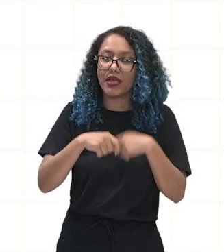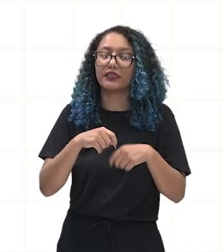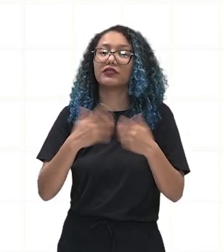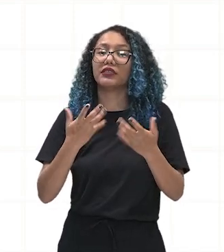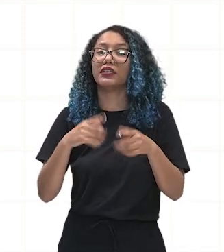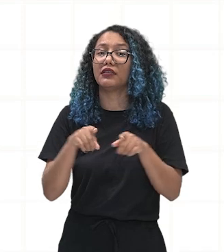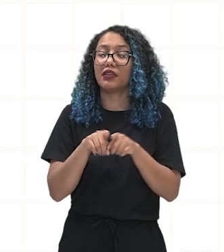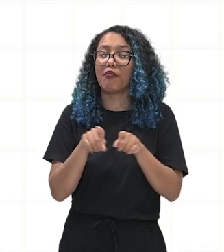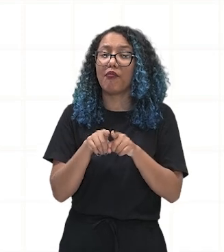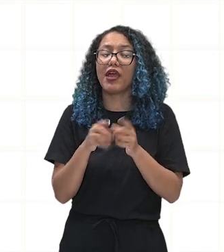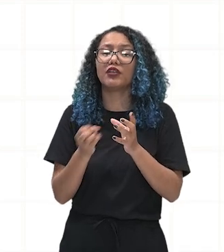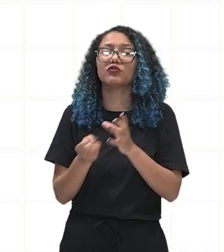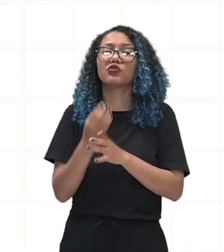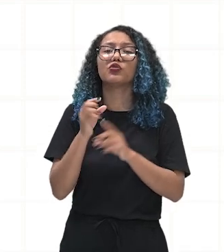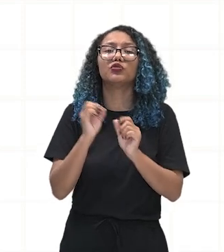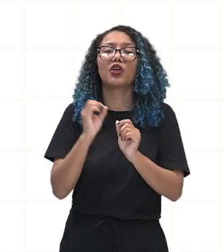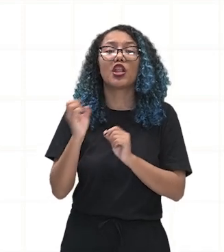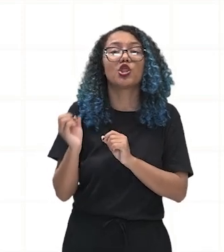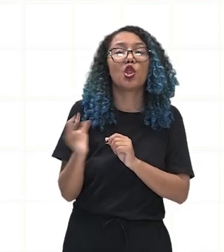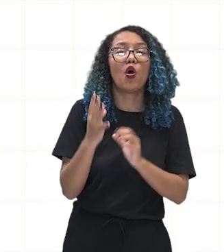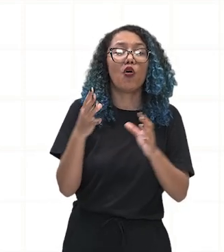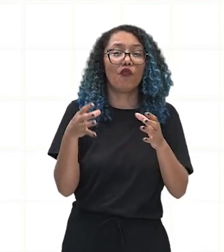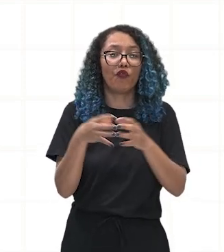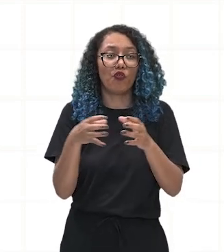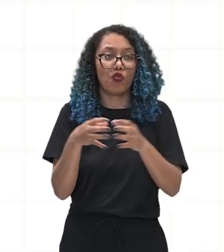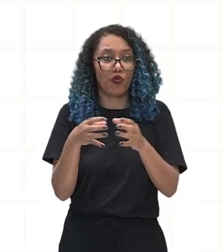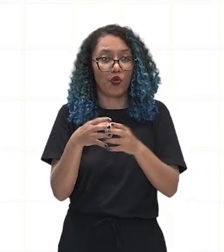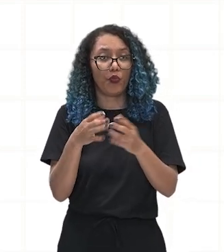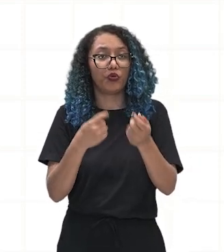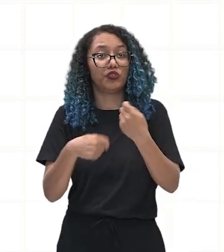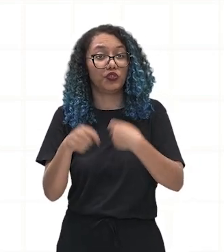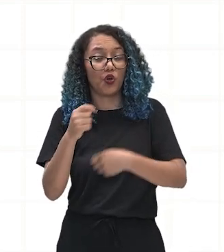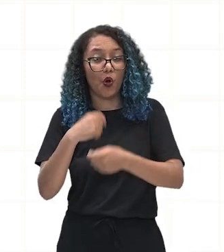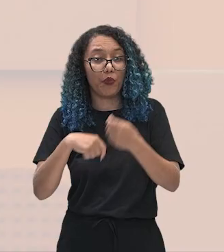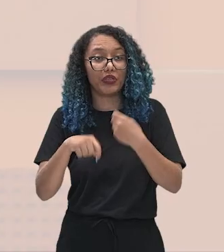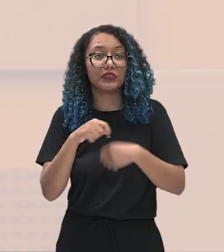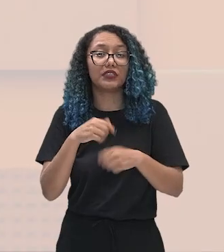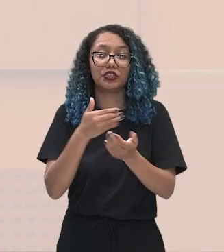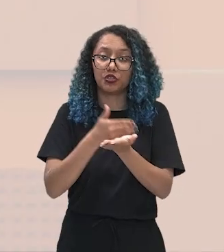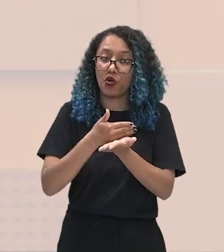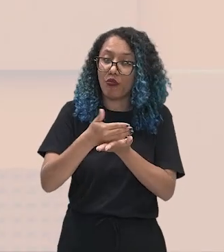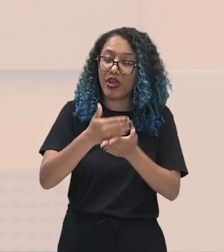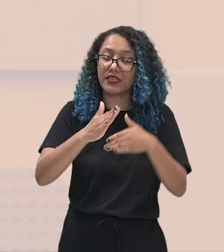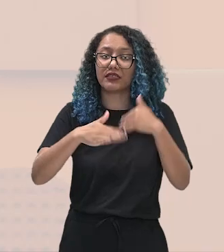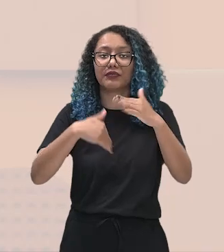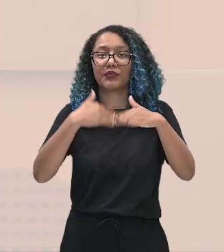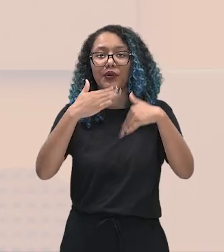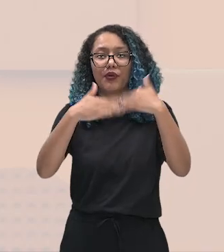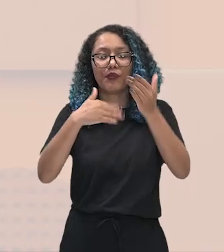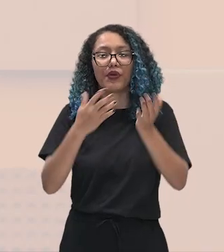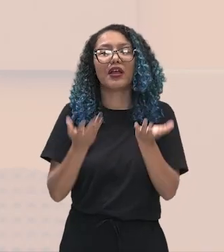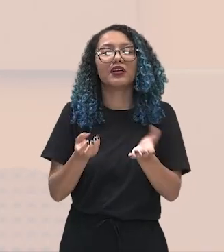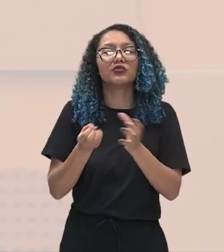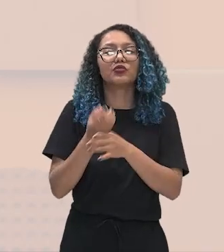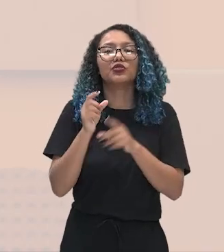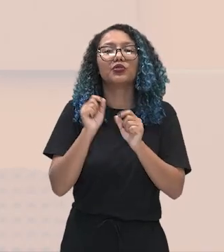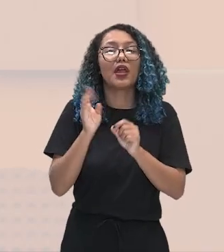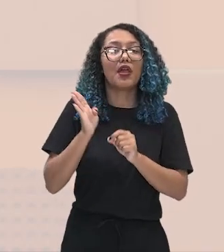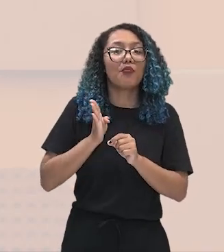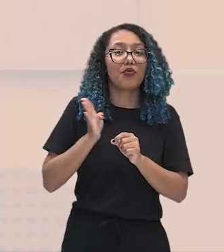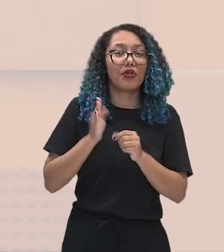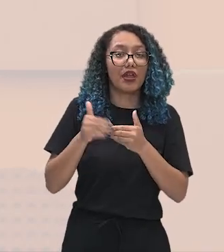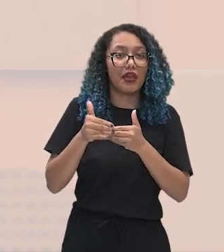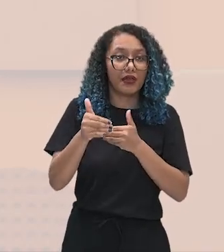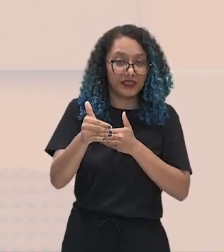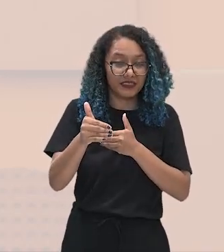classe dos comerciantes, né, que vão começar a se destacar, dando origem aí à burguesia mais na frente, e